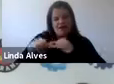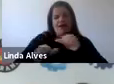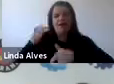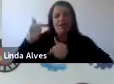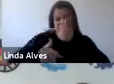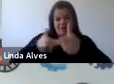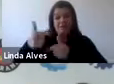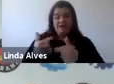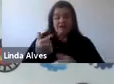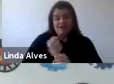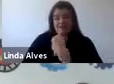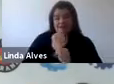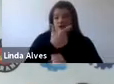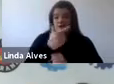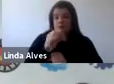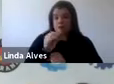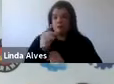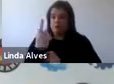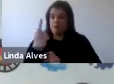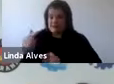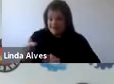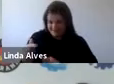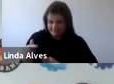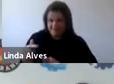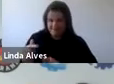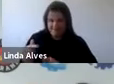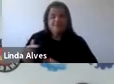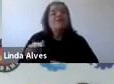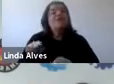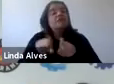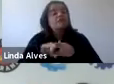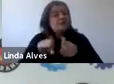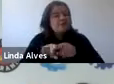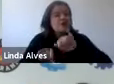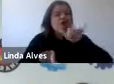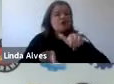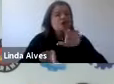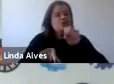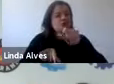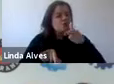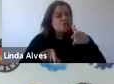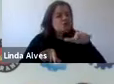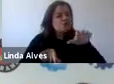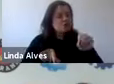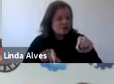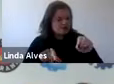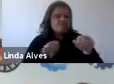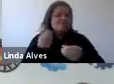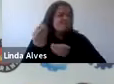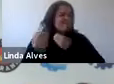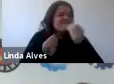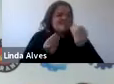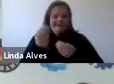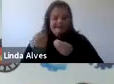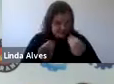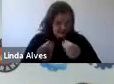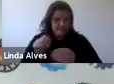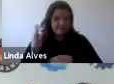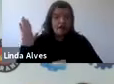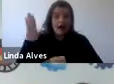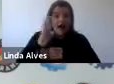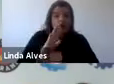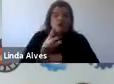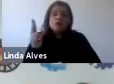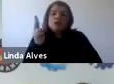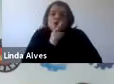precisam saber. Da mesma forma que o João está aqui falando sobre as questões, sobre os auxílios emergenciais. E a